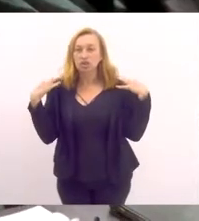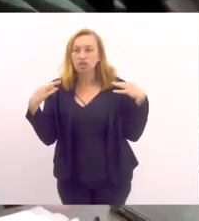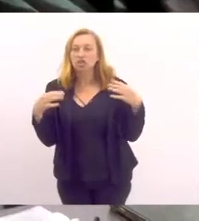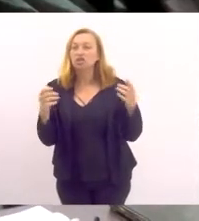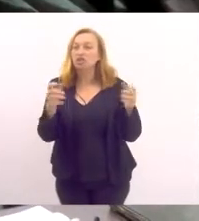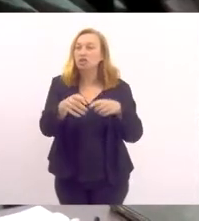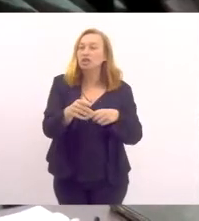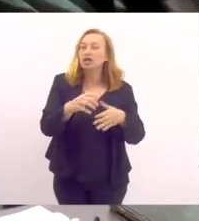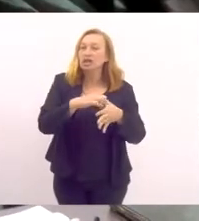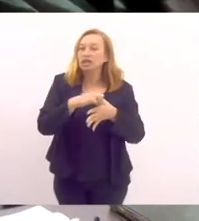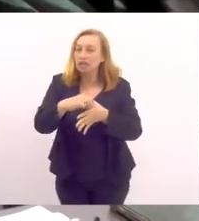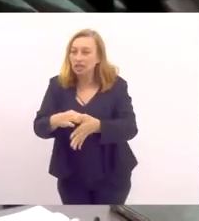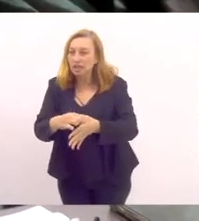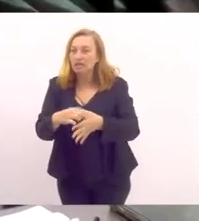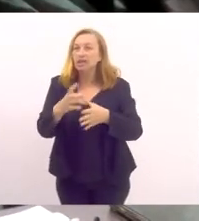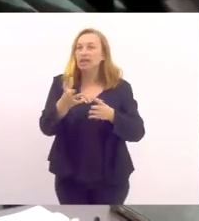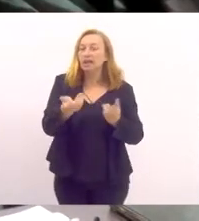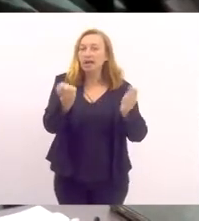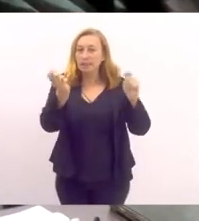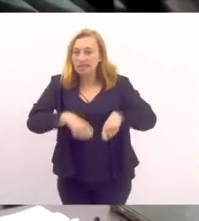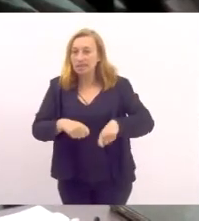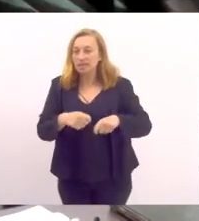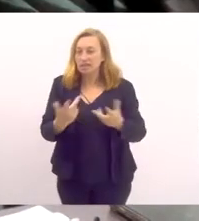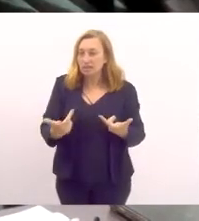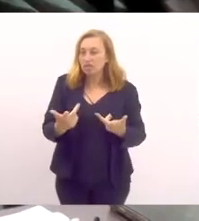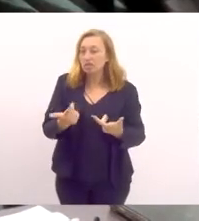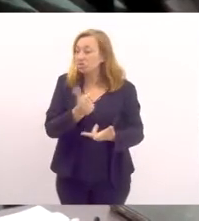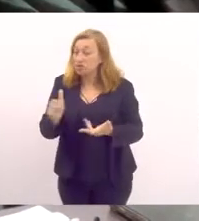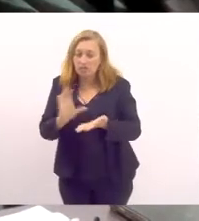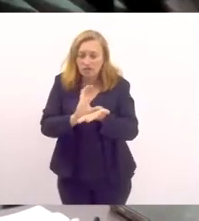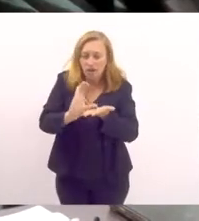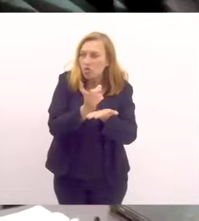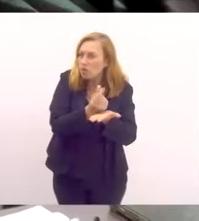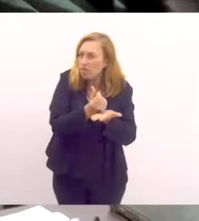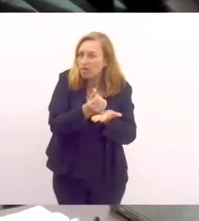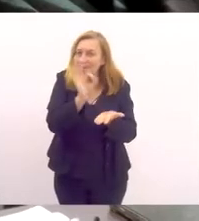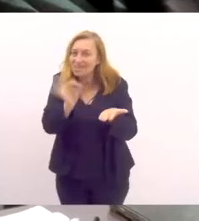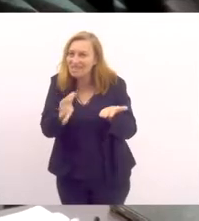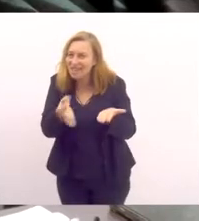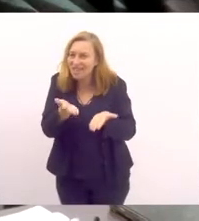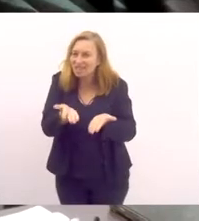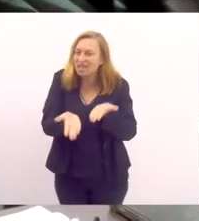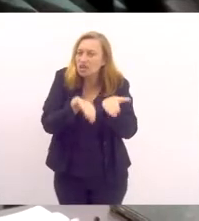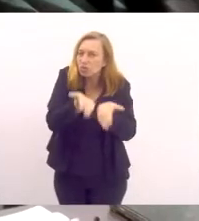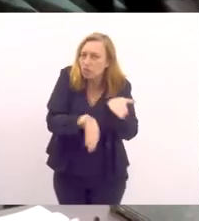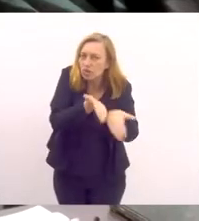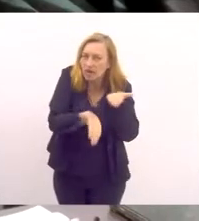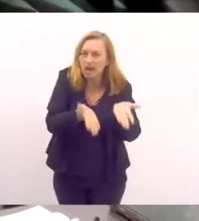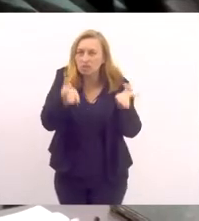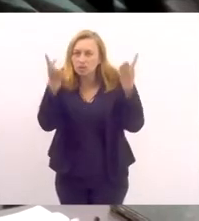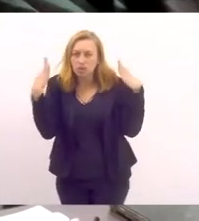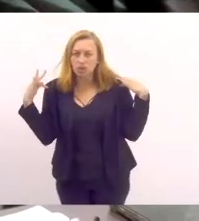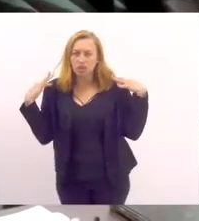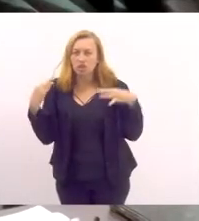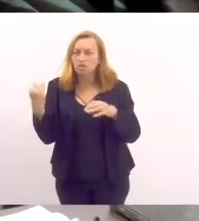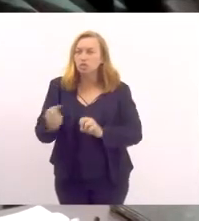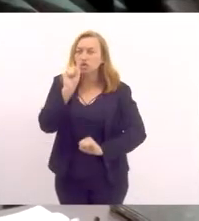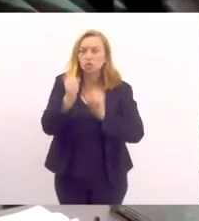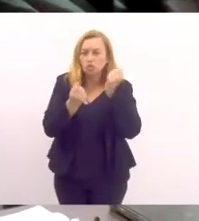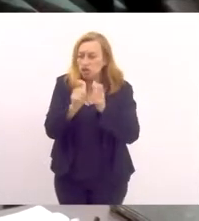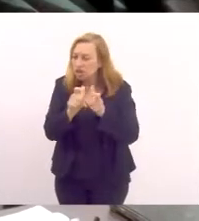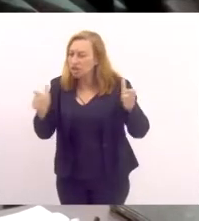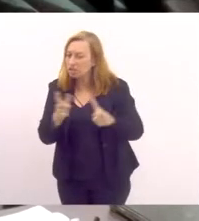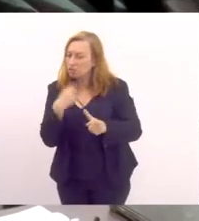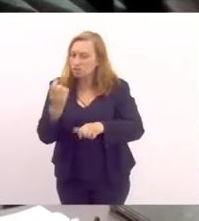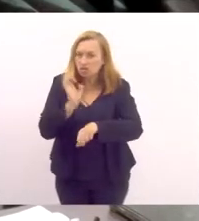enfim, sem uma verba própria e tratando o turismo como tem que ser tratado, como grande indústria do nosso Estado, a gente